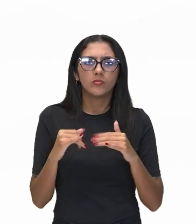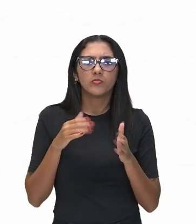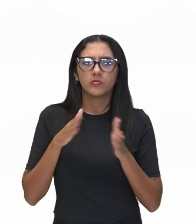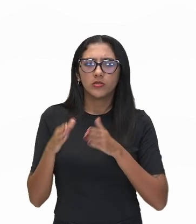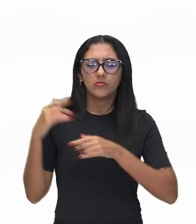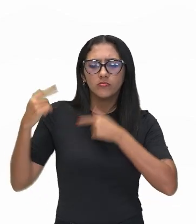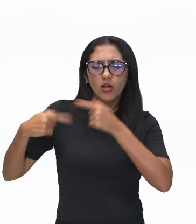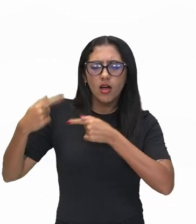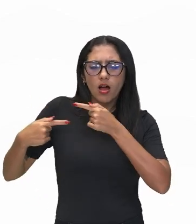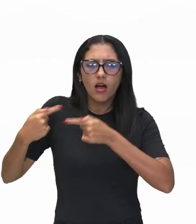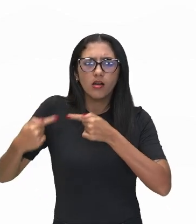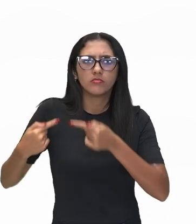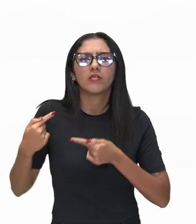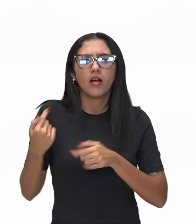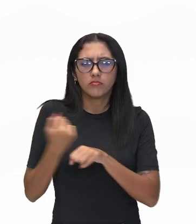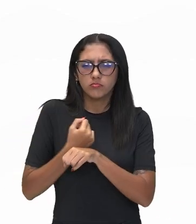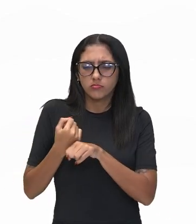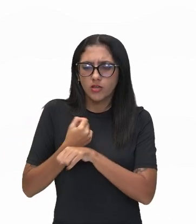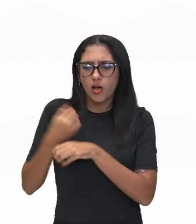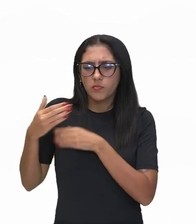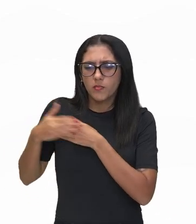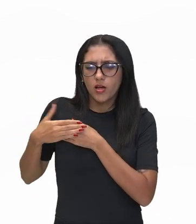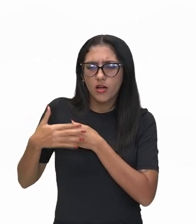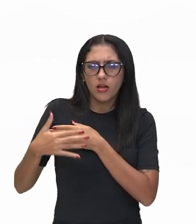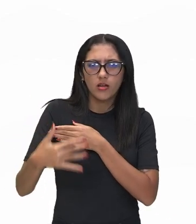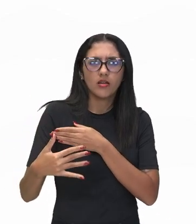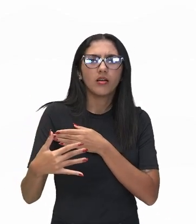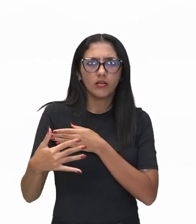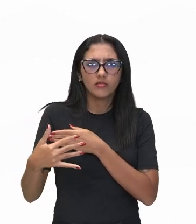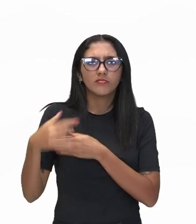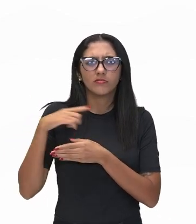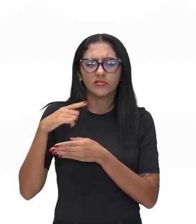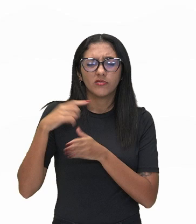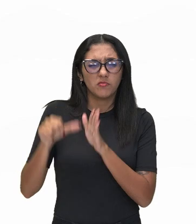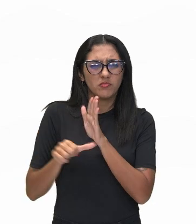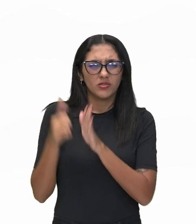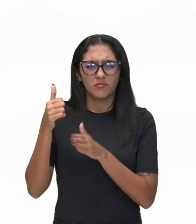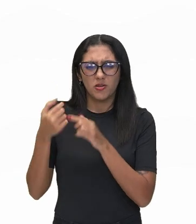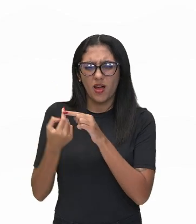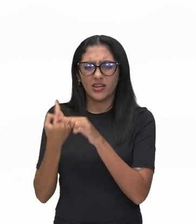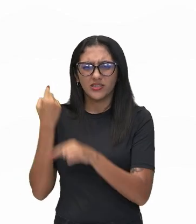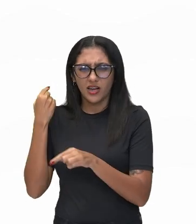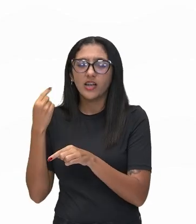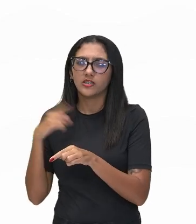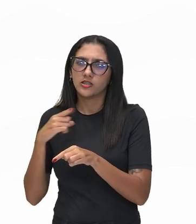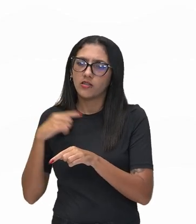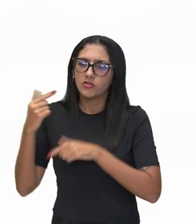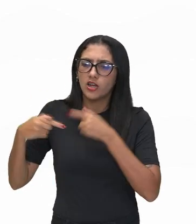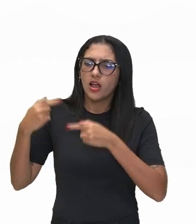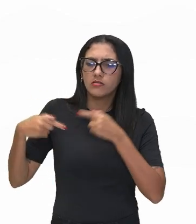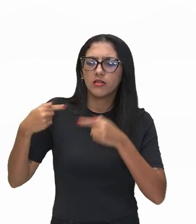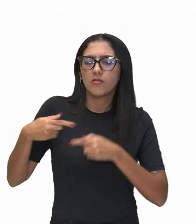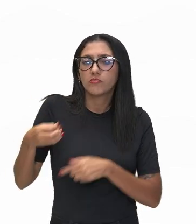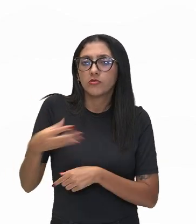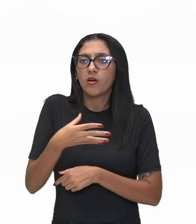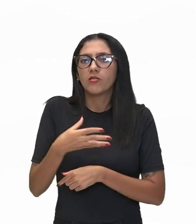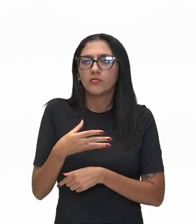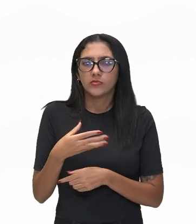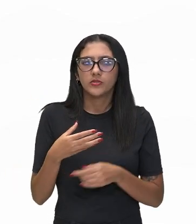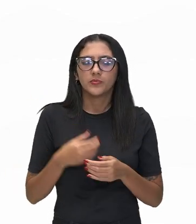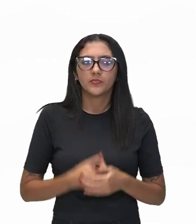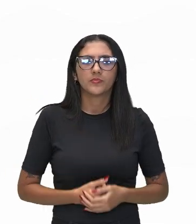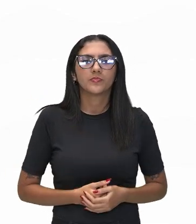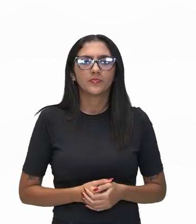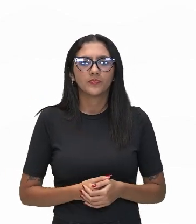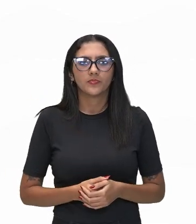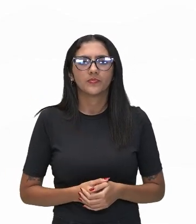das gerações, daqueles descendentes das espécies, e também ao longo do tempo, ou